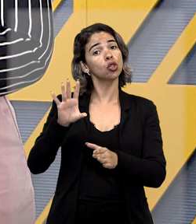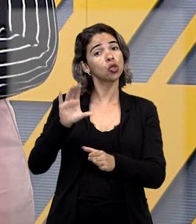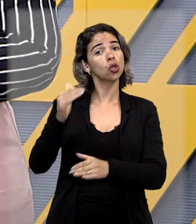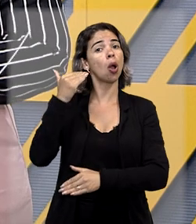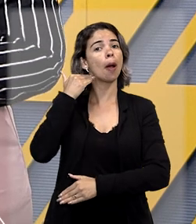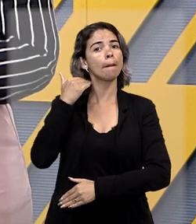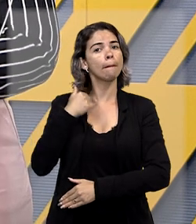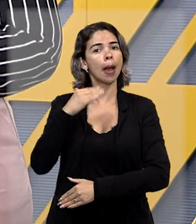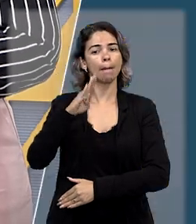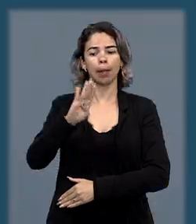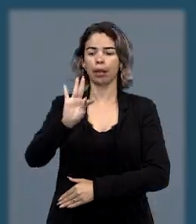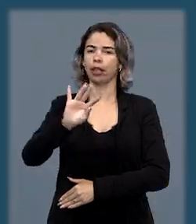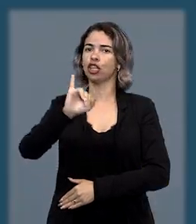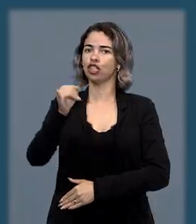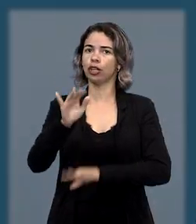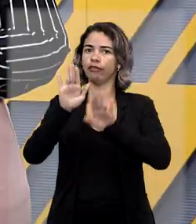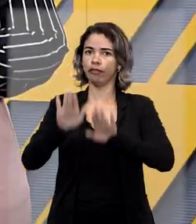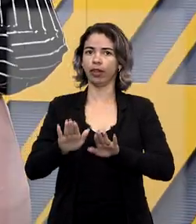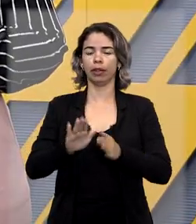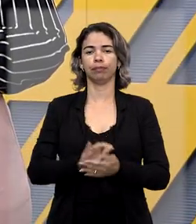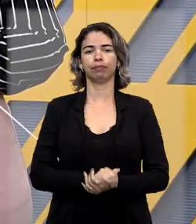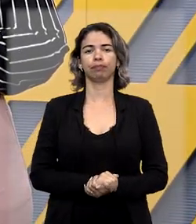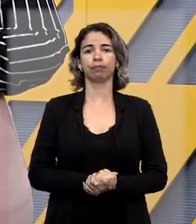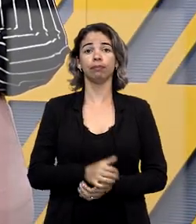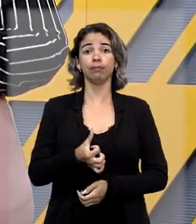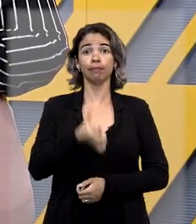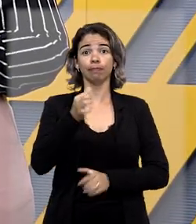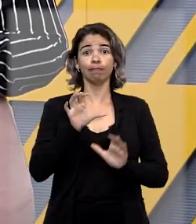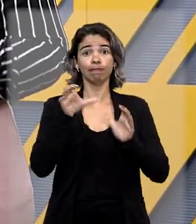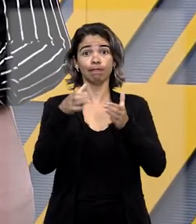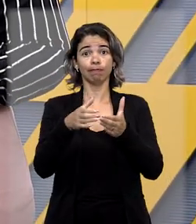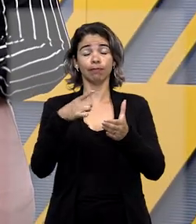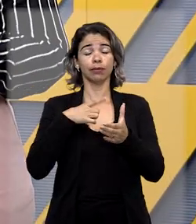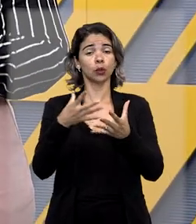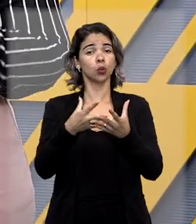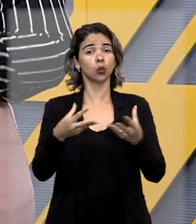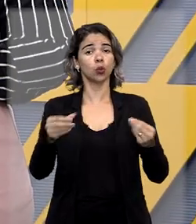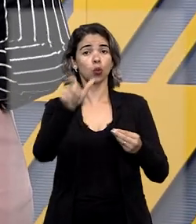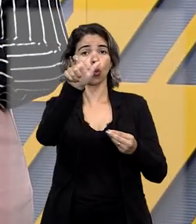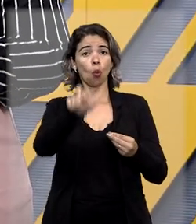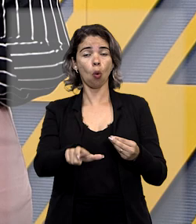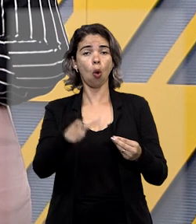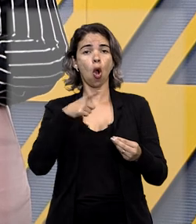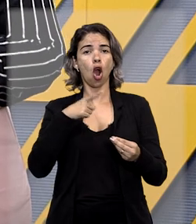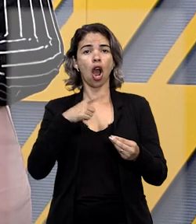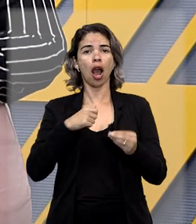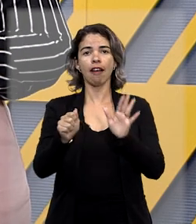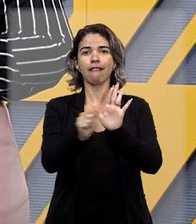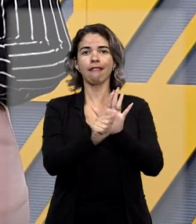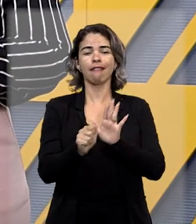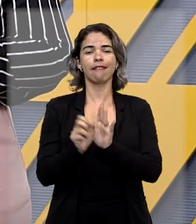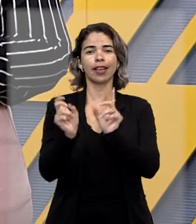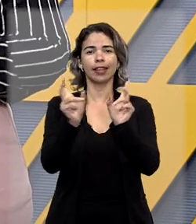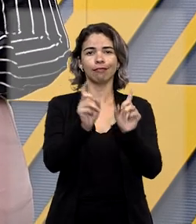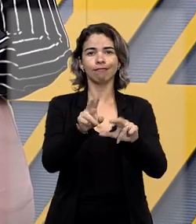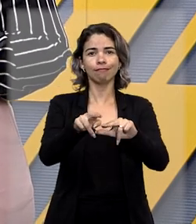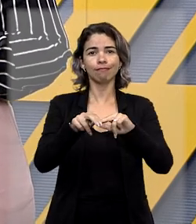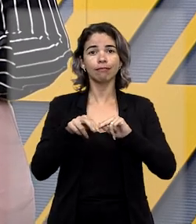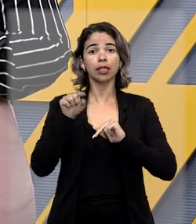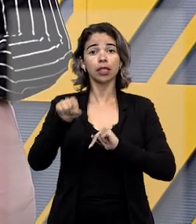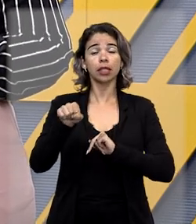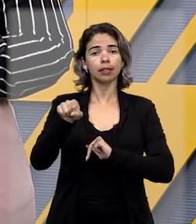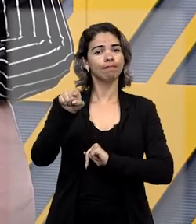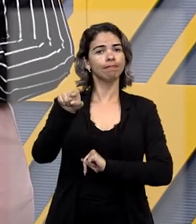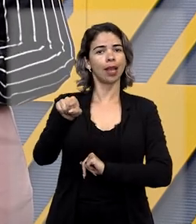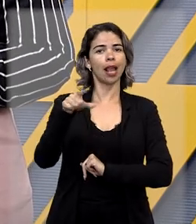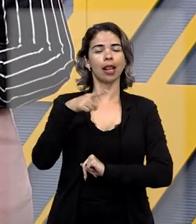na conta do Banco BTG. Já a sexta turma absolveu um homem do crime de tráfico de drogas por